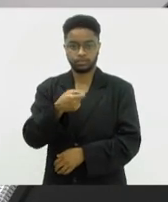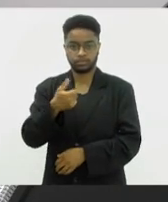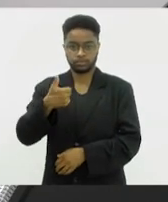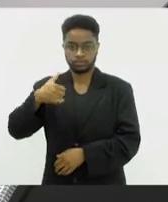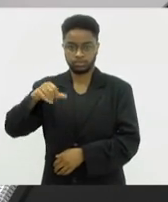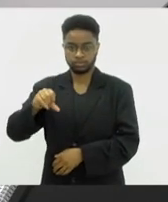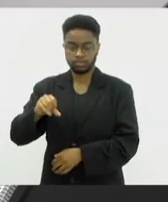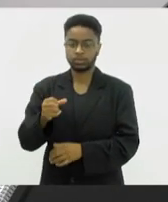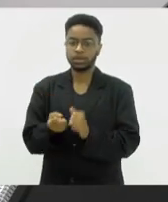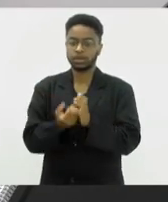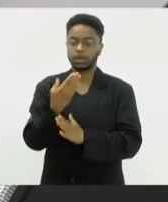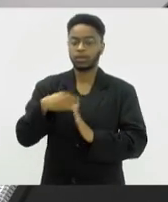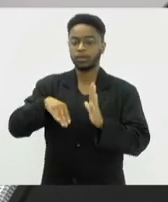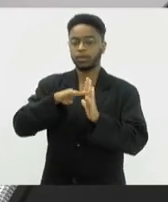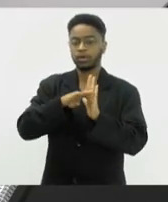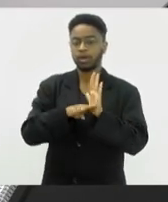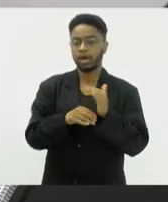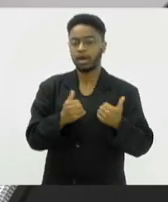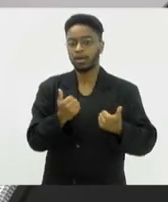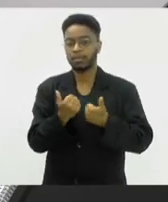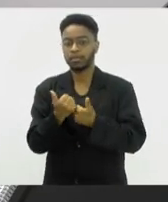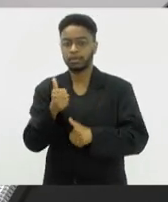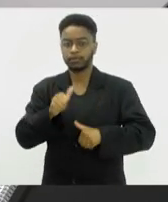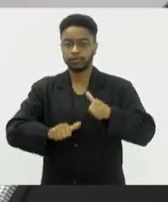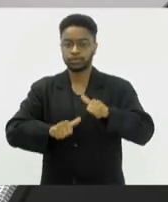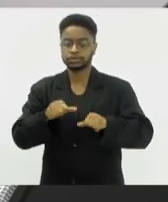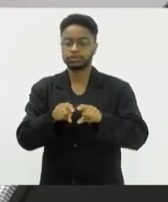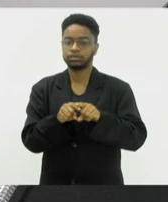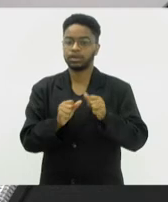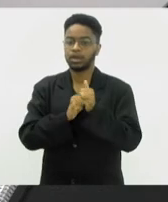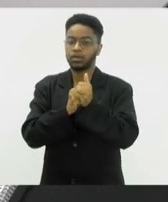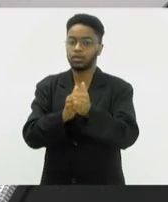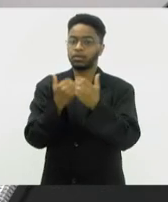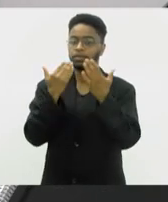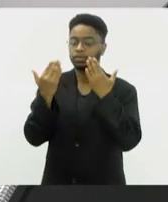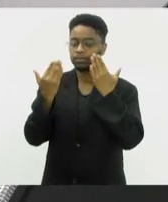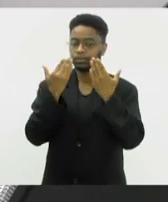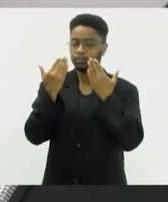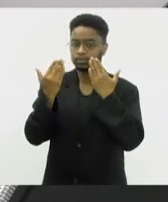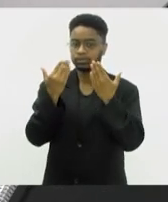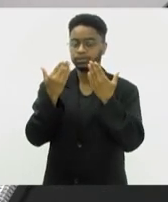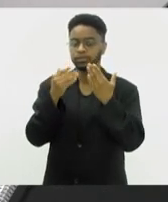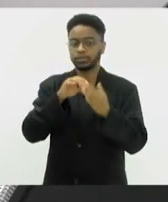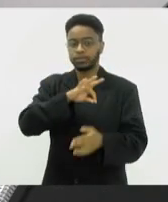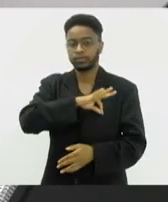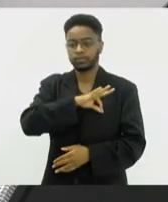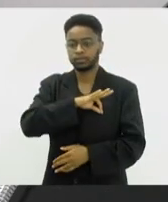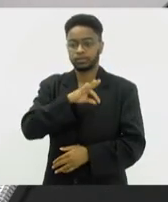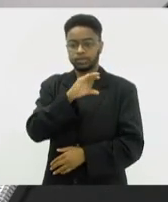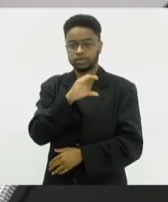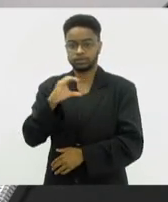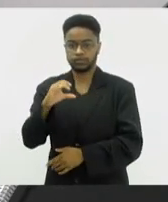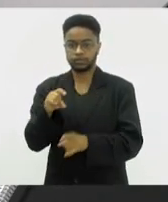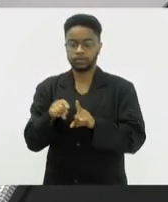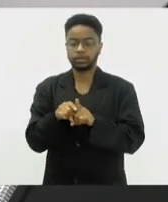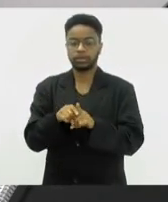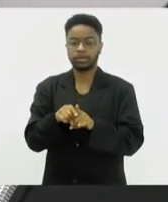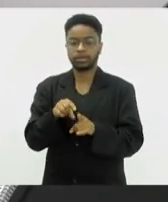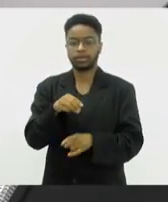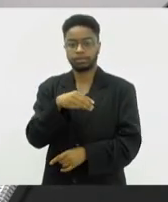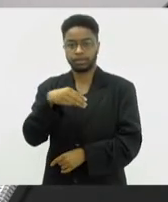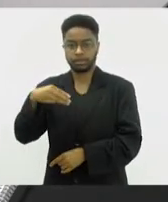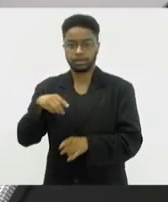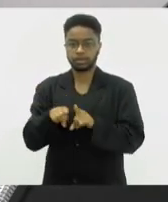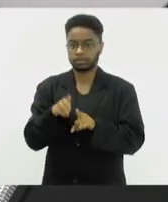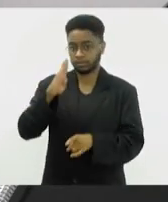que institui o programa de apoio, avaliação e acompanhamento psicológico dos policiais civis e militares, bombeiros